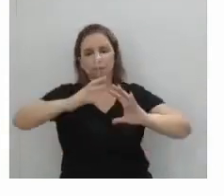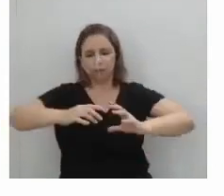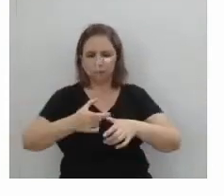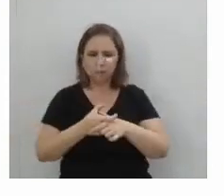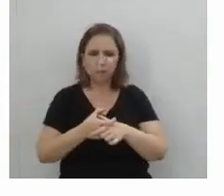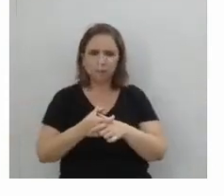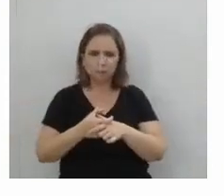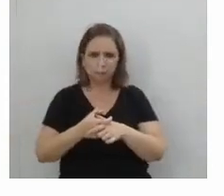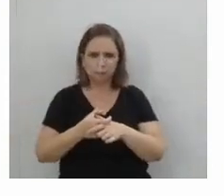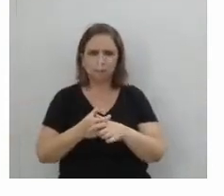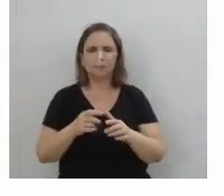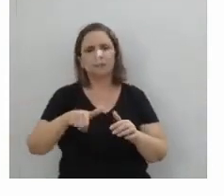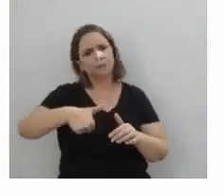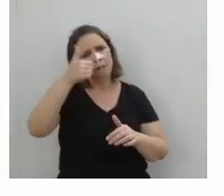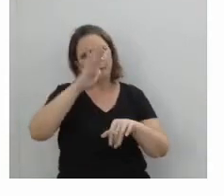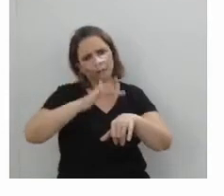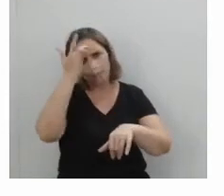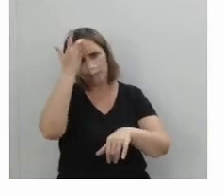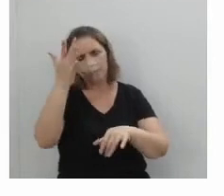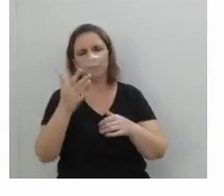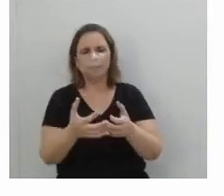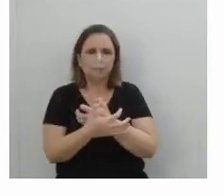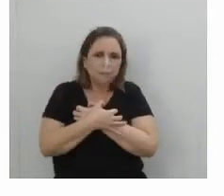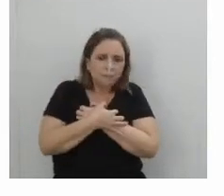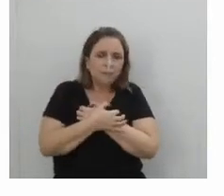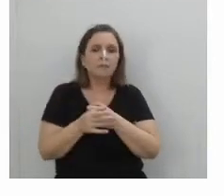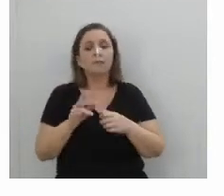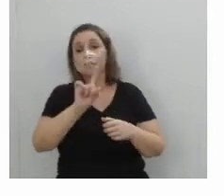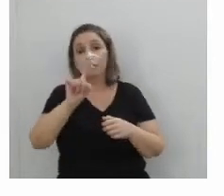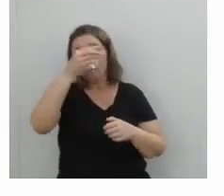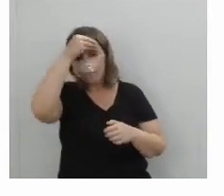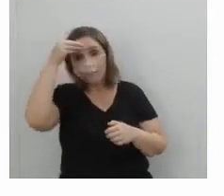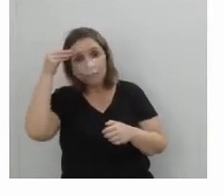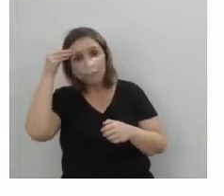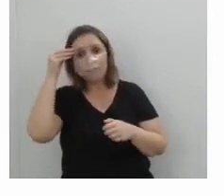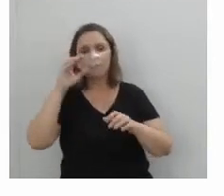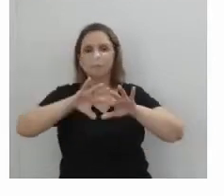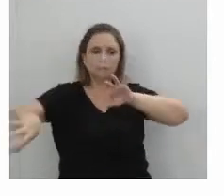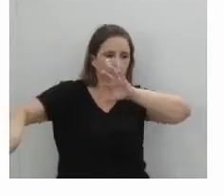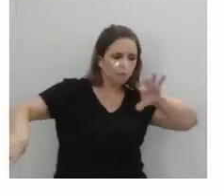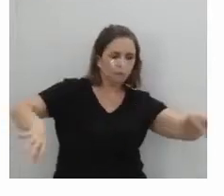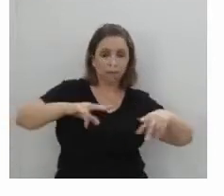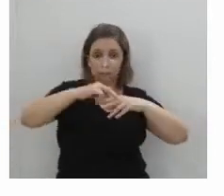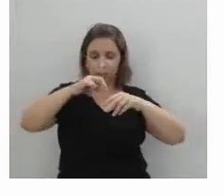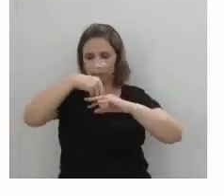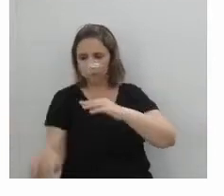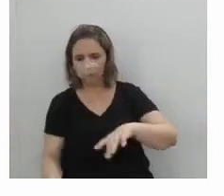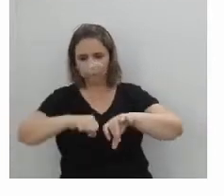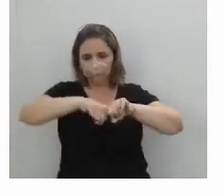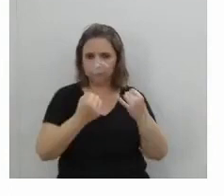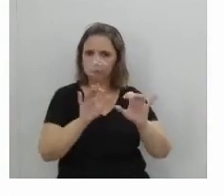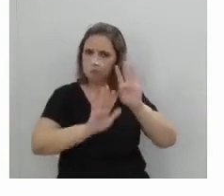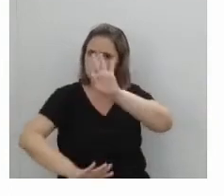que quicam menos e são mais fáceis de ter o controle. Não esqueçam de retirar os objetos que possam cair e